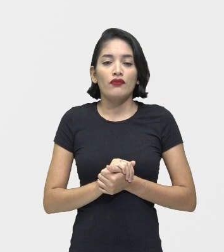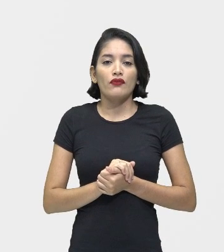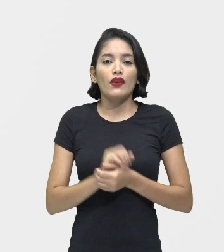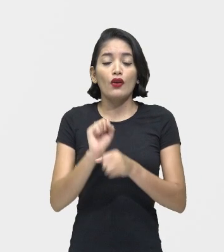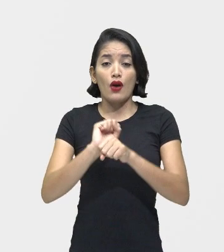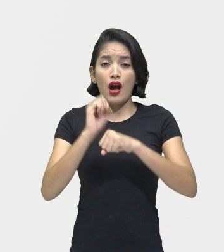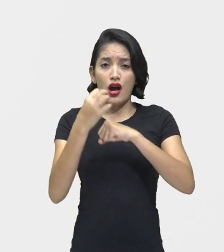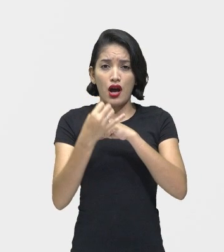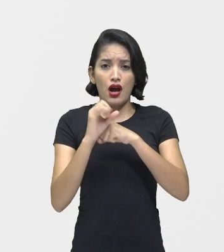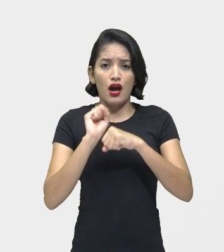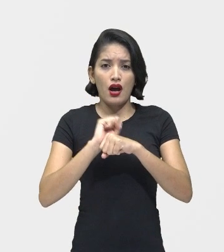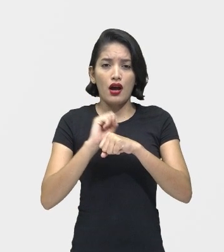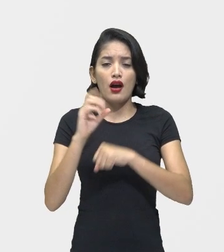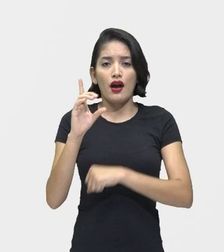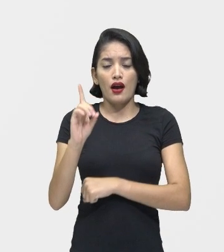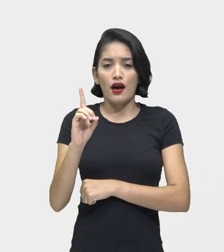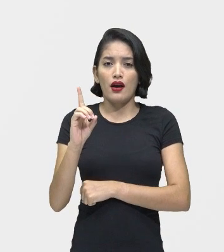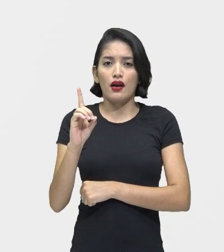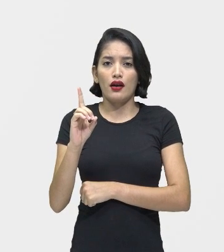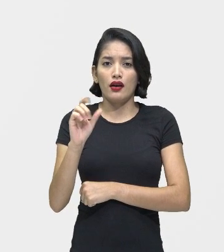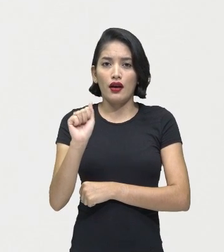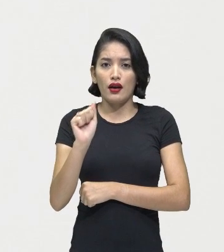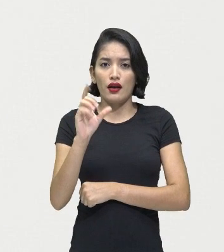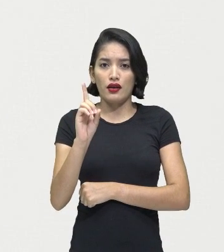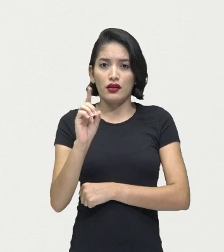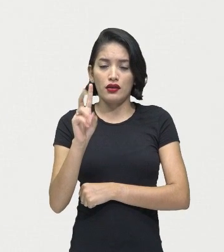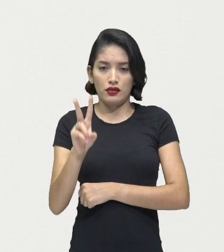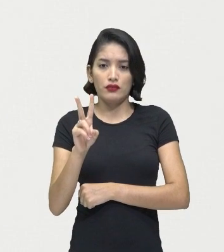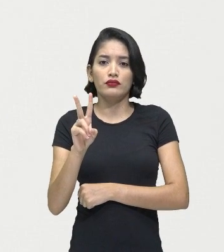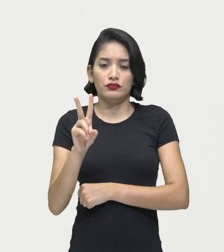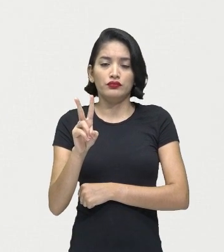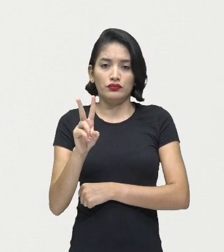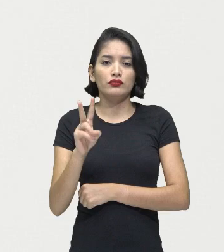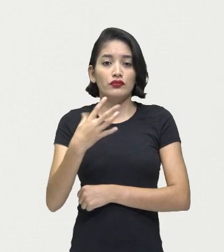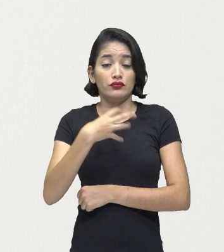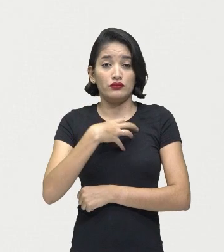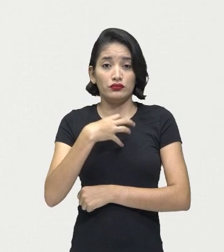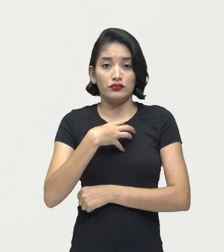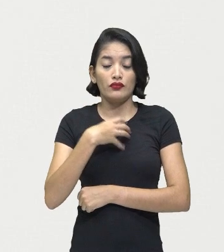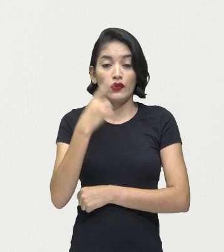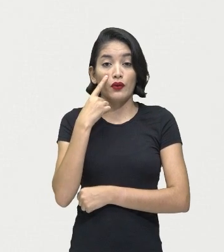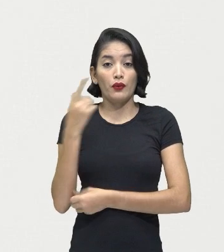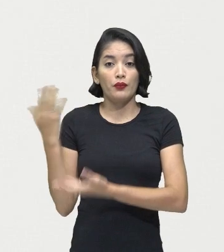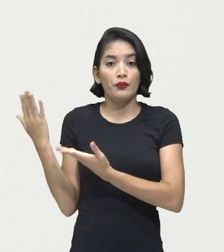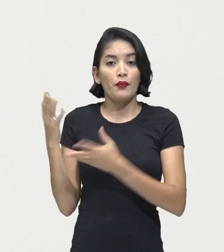quê? Porque o modo como a pessoa está indo, olha. Observe aqui, ó.